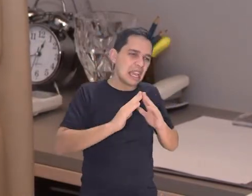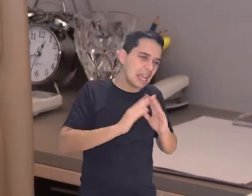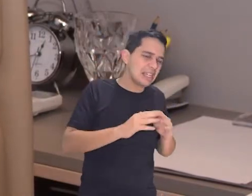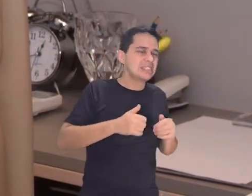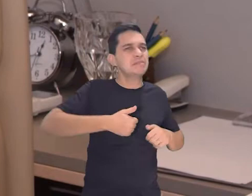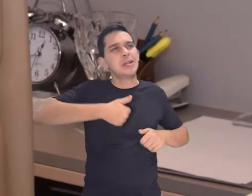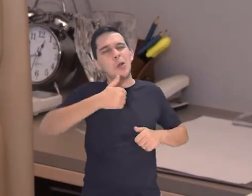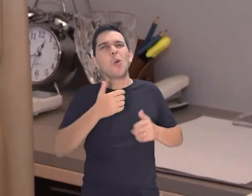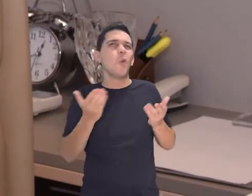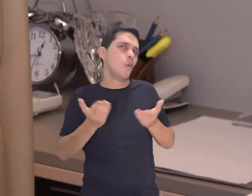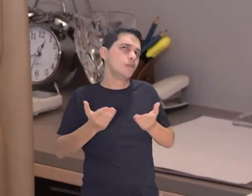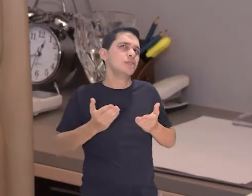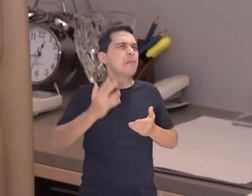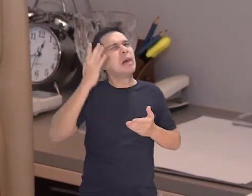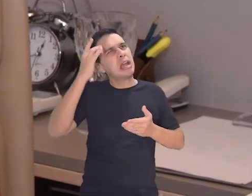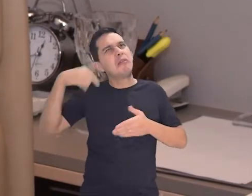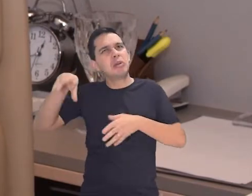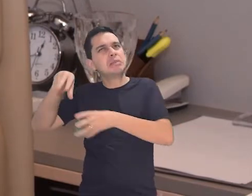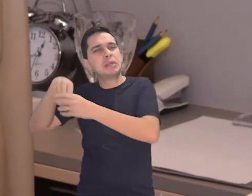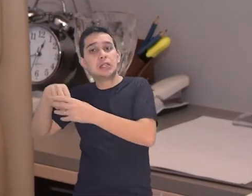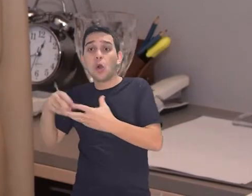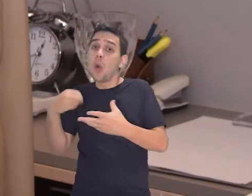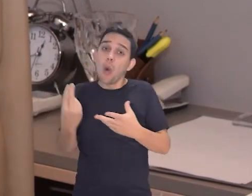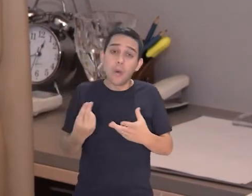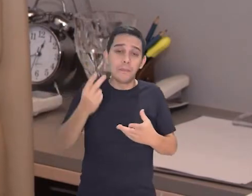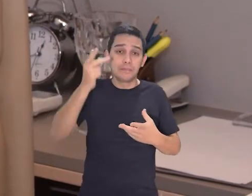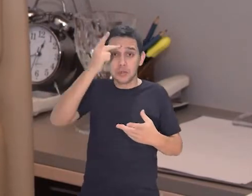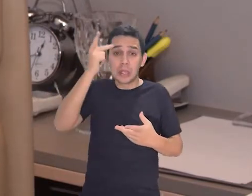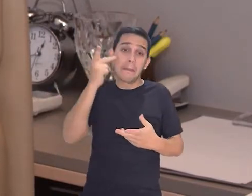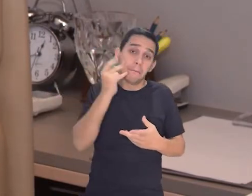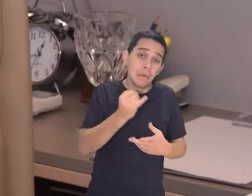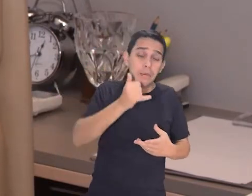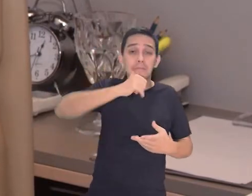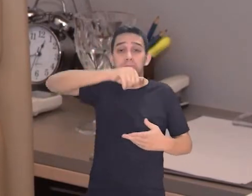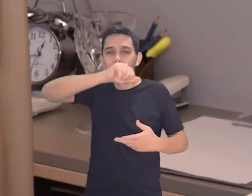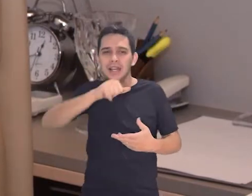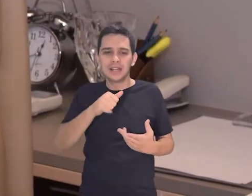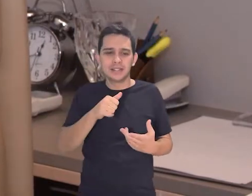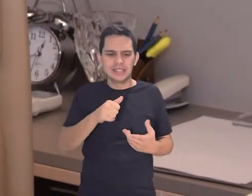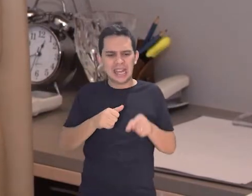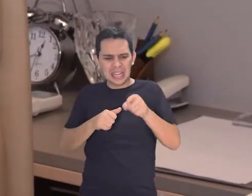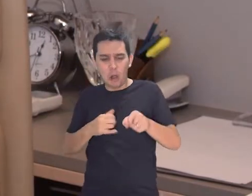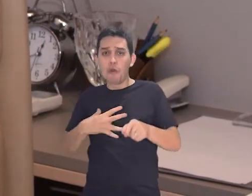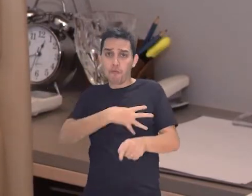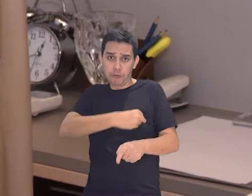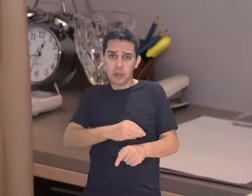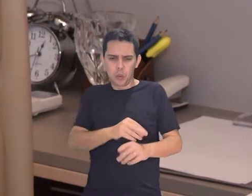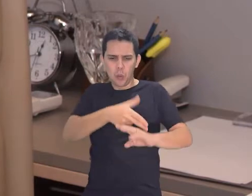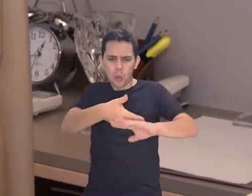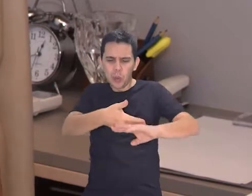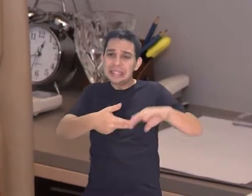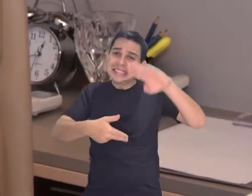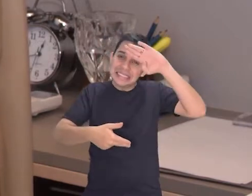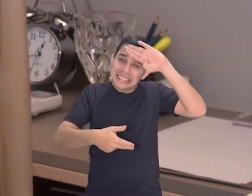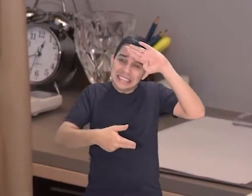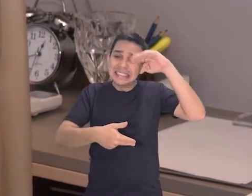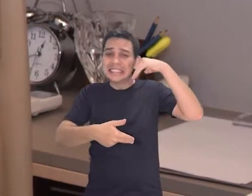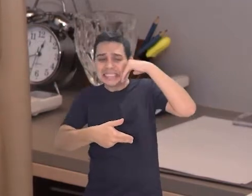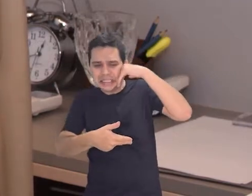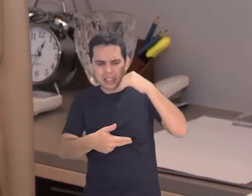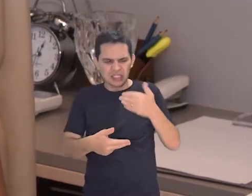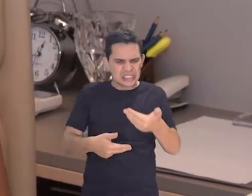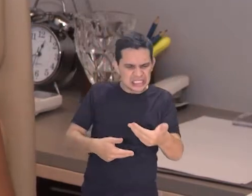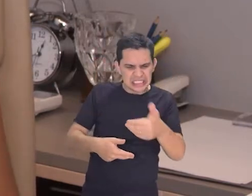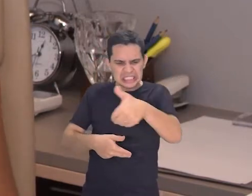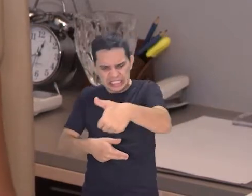quem é mãe, muitas vezes o filho está febril, né? E aí eu vou deixar meu filho com